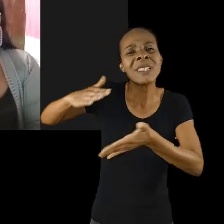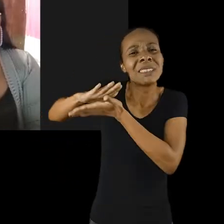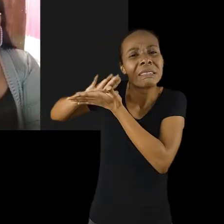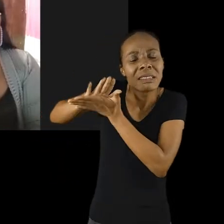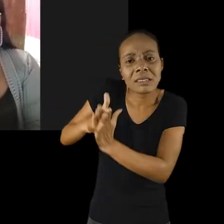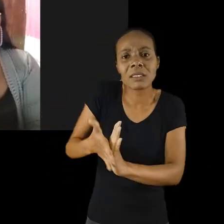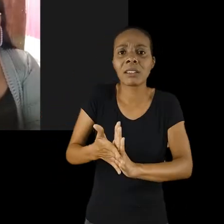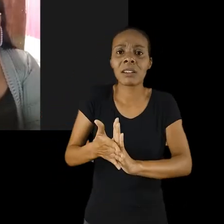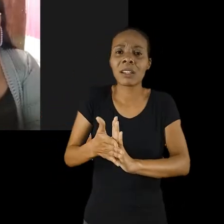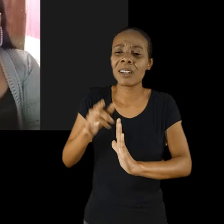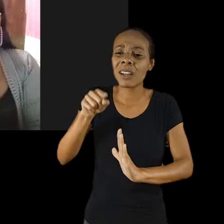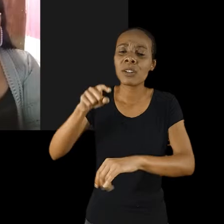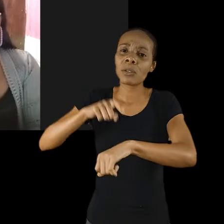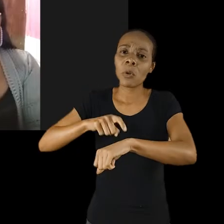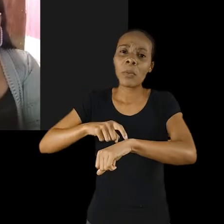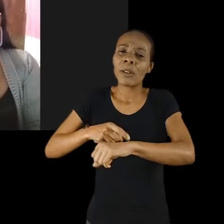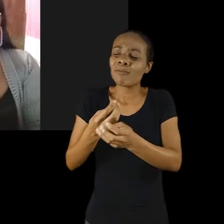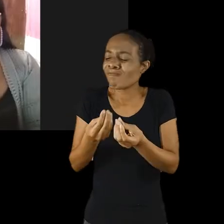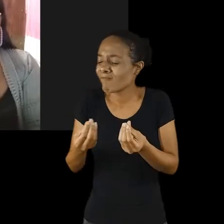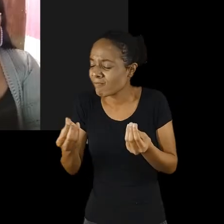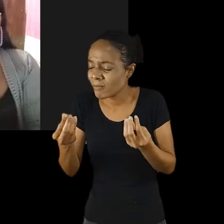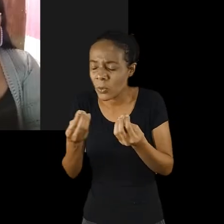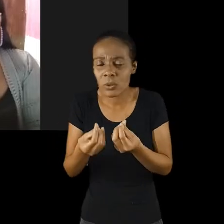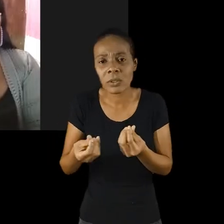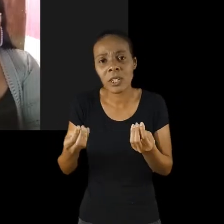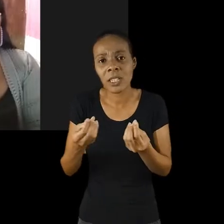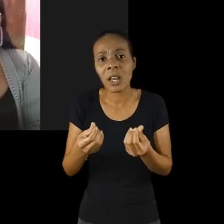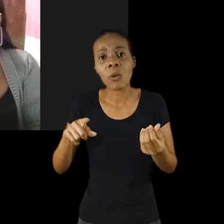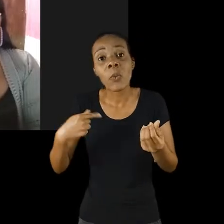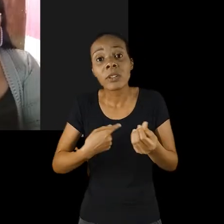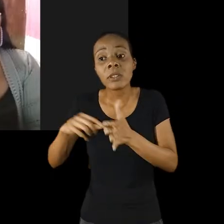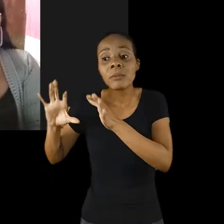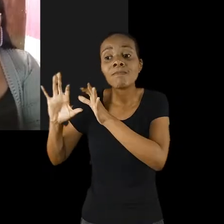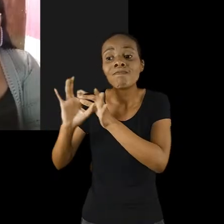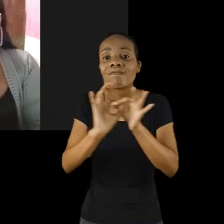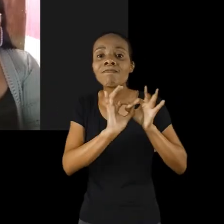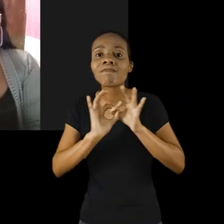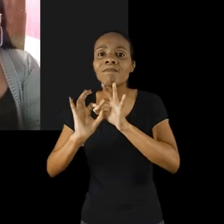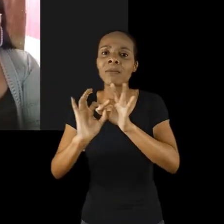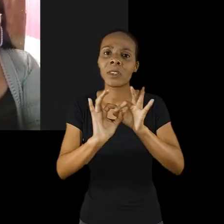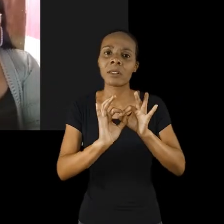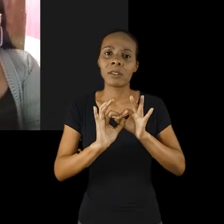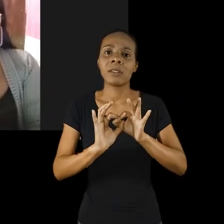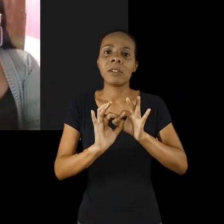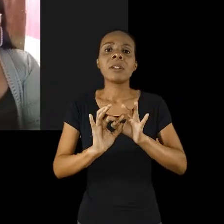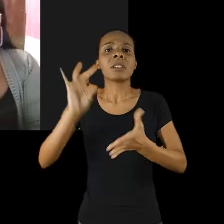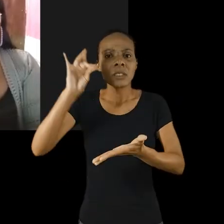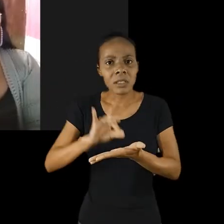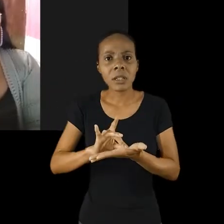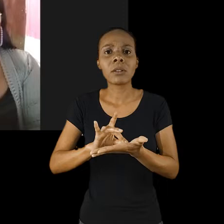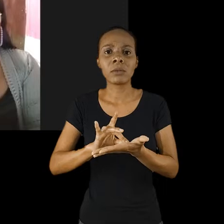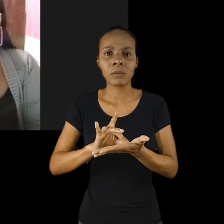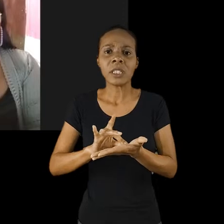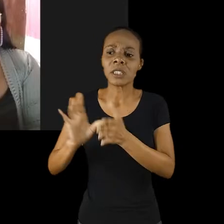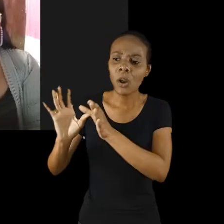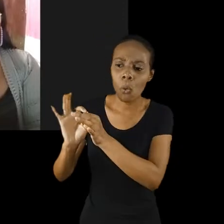que a gente precisa pensar enquanto quilombo mesmo, enquanto rede, e rede que se liga mesmo, sabe? Rede que está ligada a